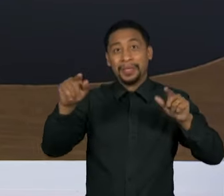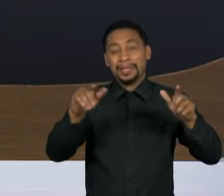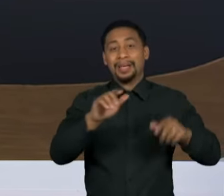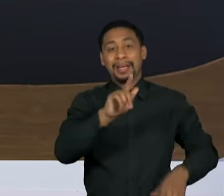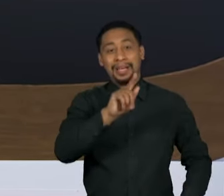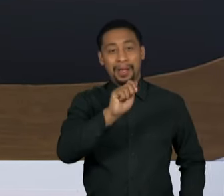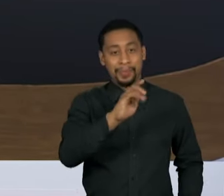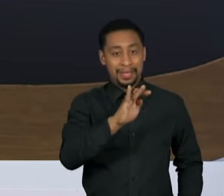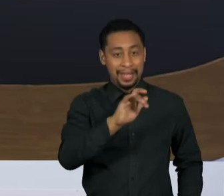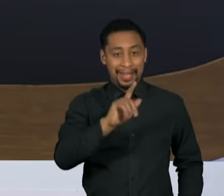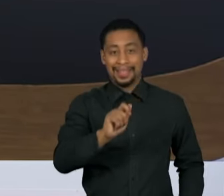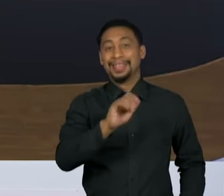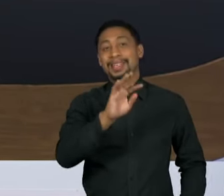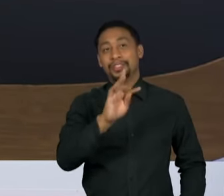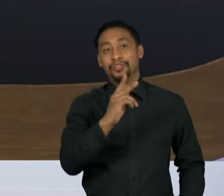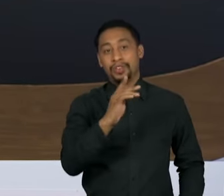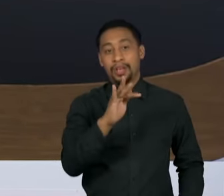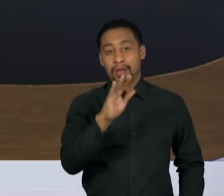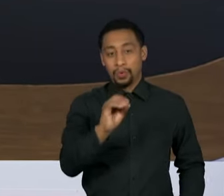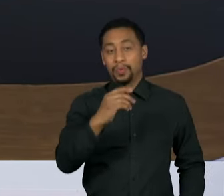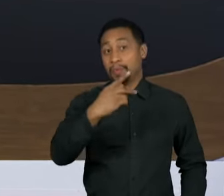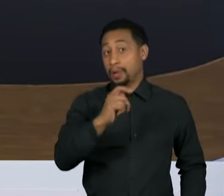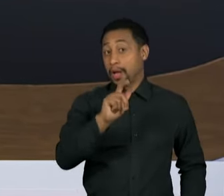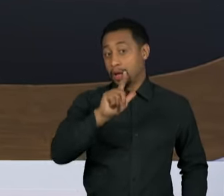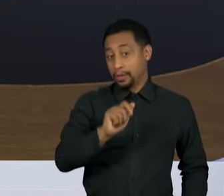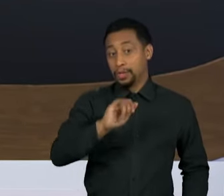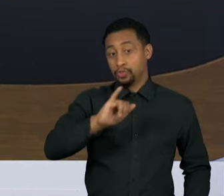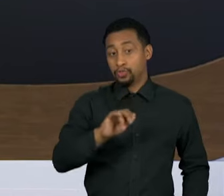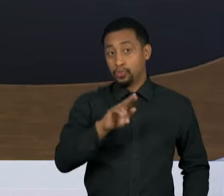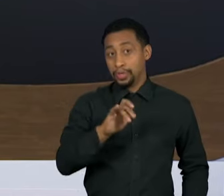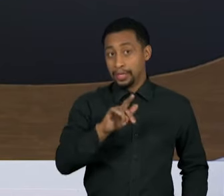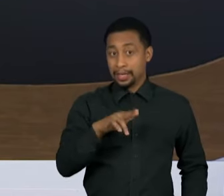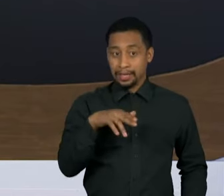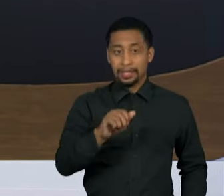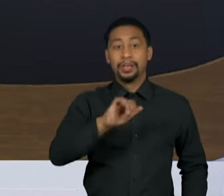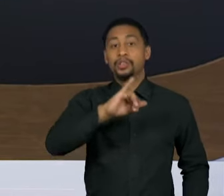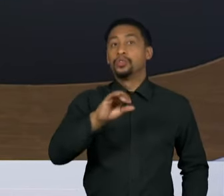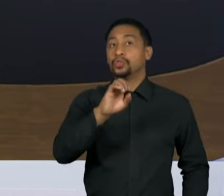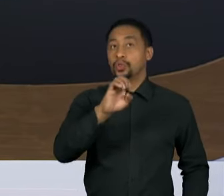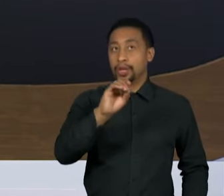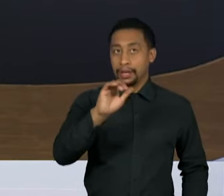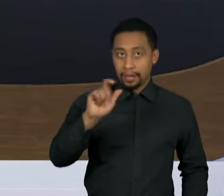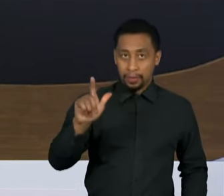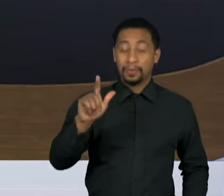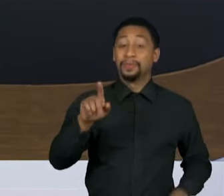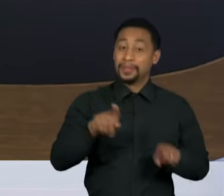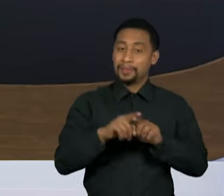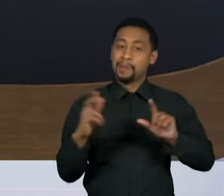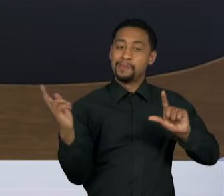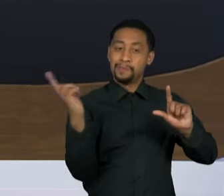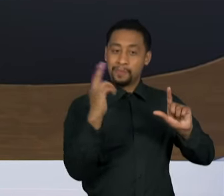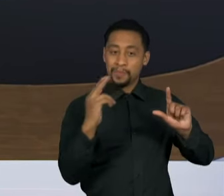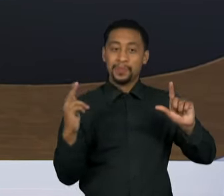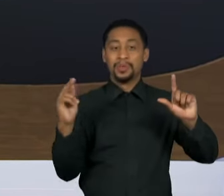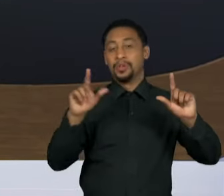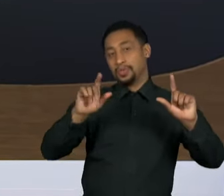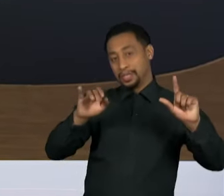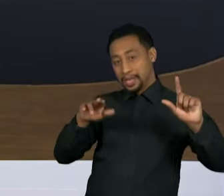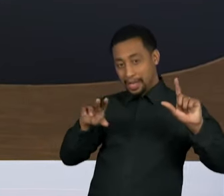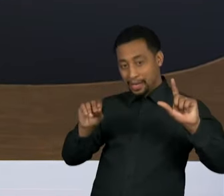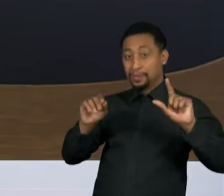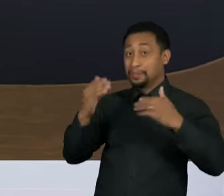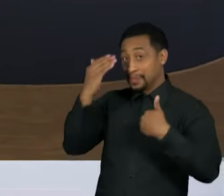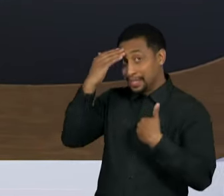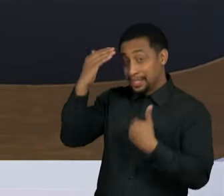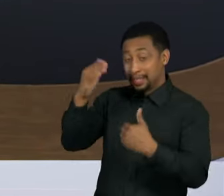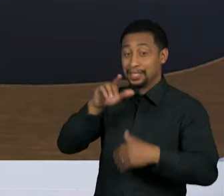Thiago Amparo, Paula Miraglia, Juliana Wallauer, Joel Fonseca, meu companheiro Luciano Veronese. E